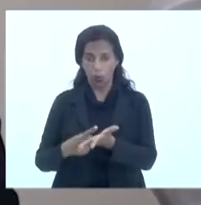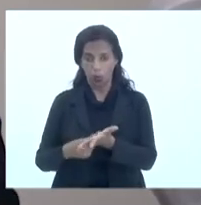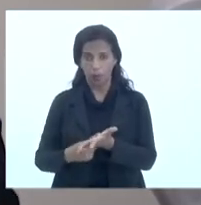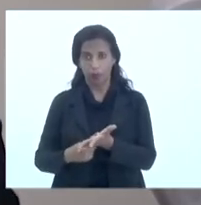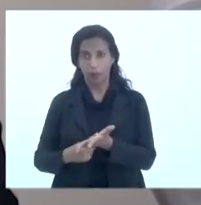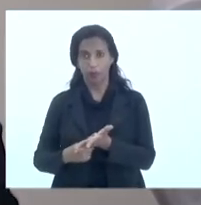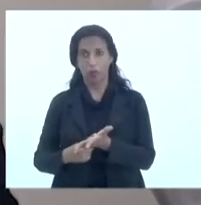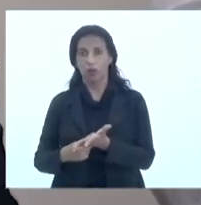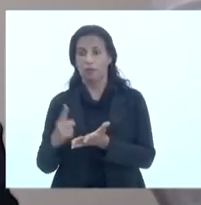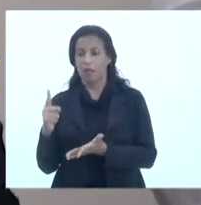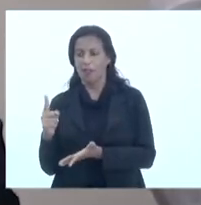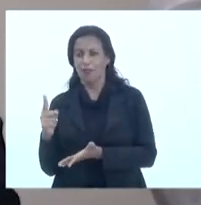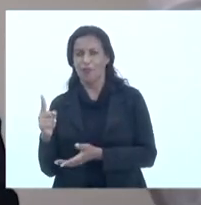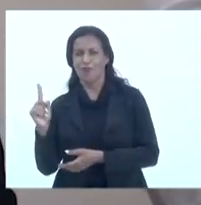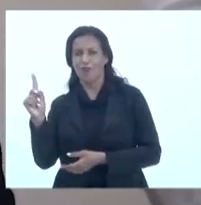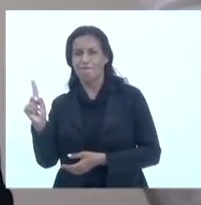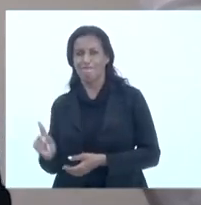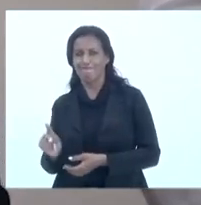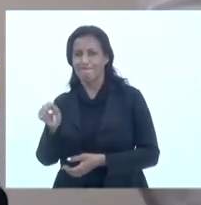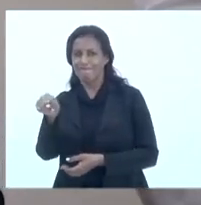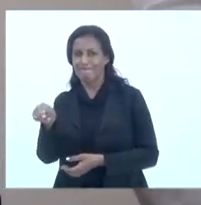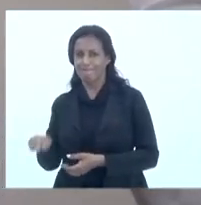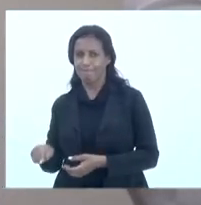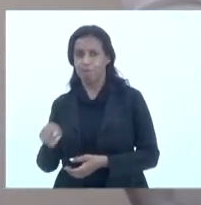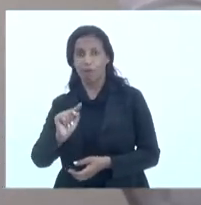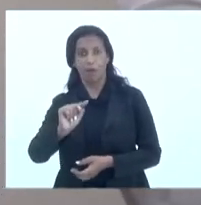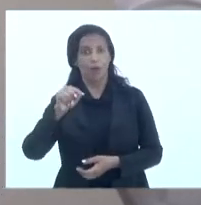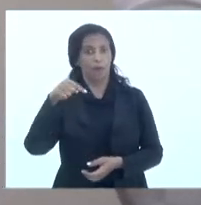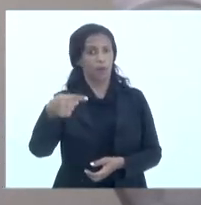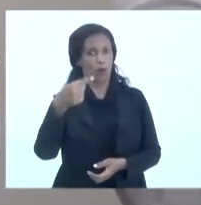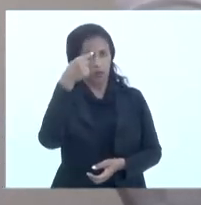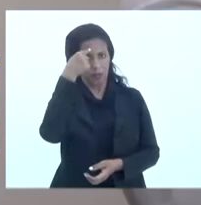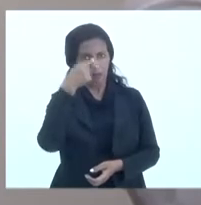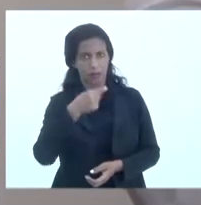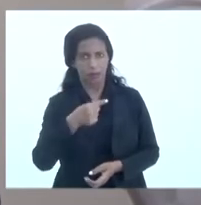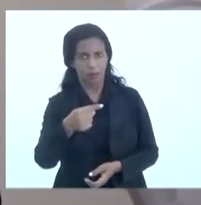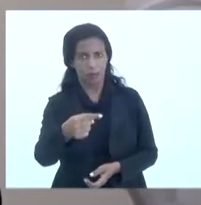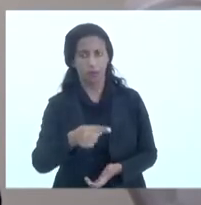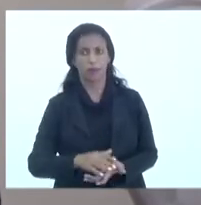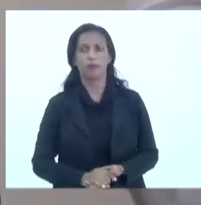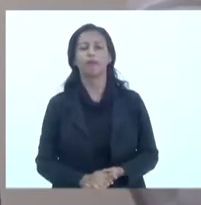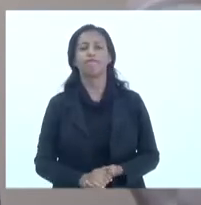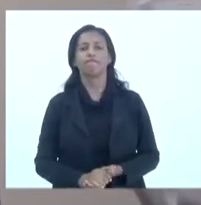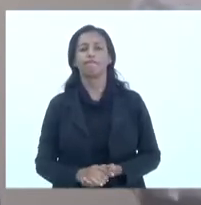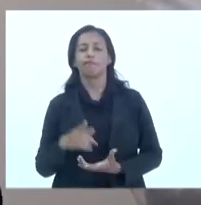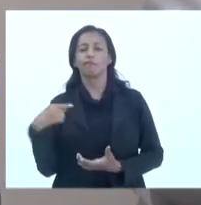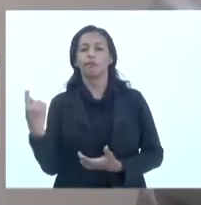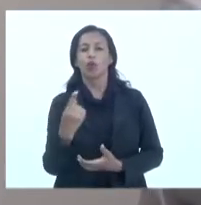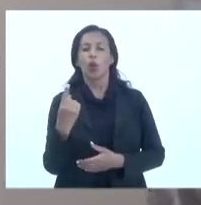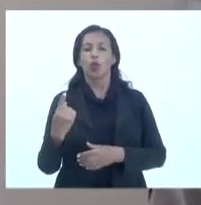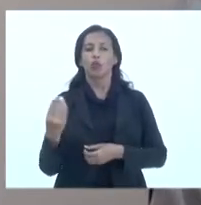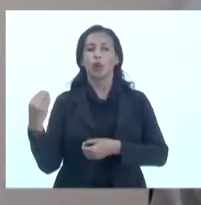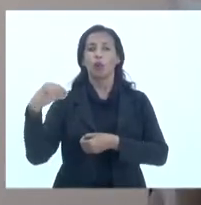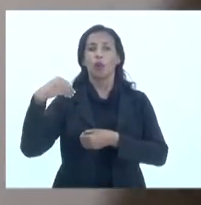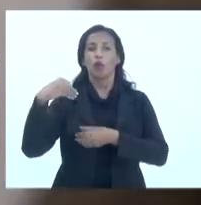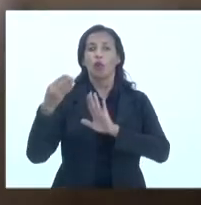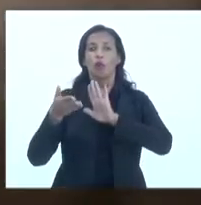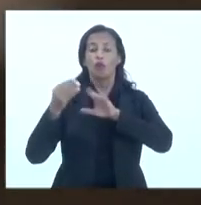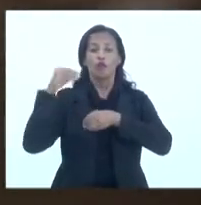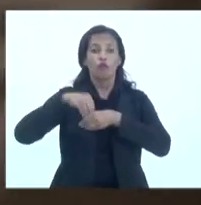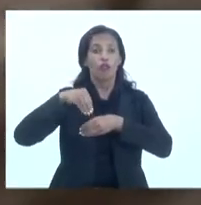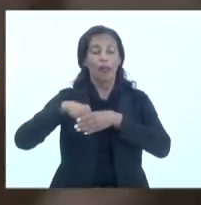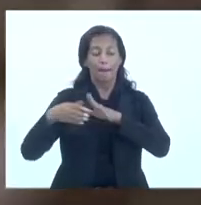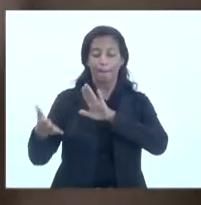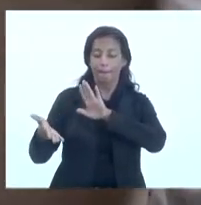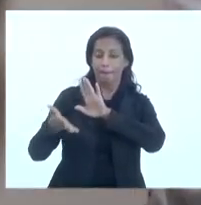foi vetado. Na próxima semana nós vamos botar em pauta o veto